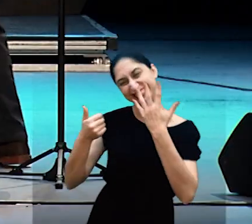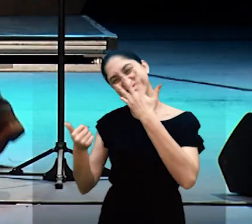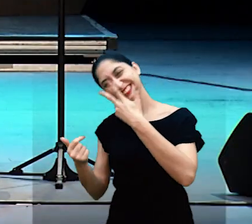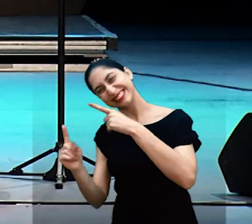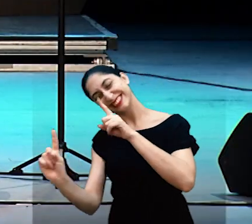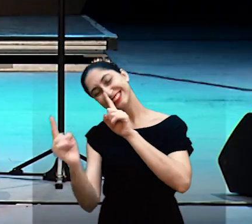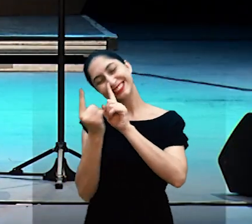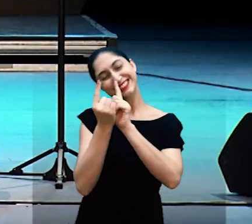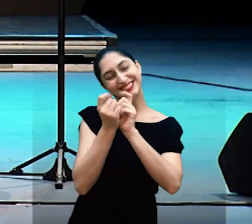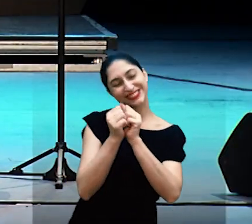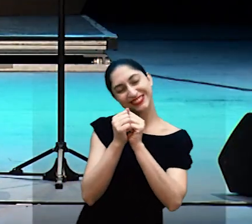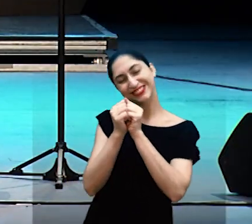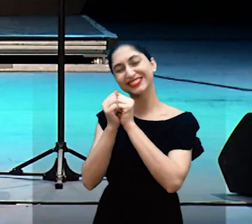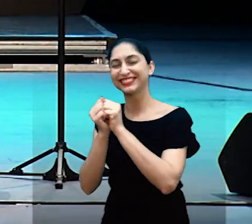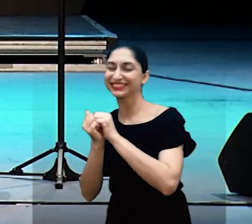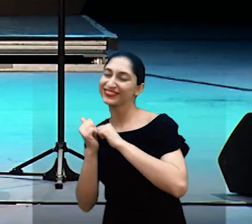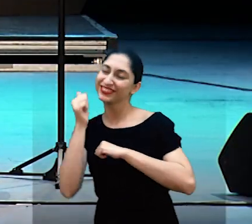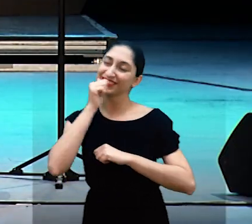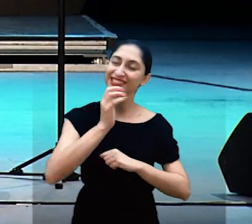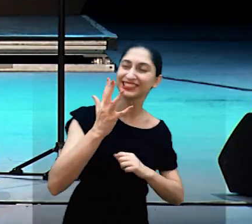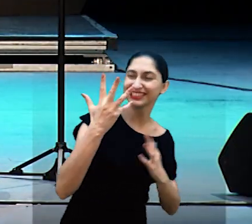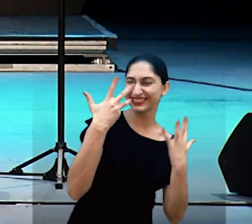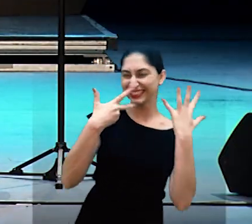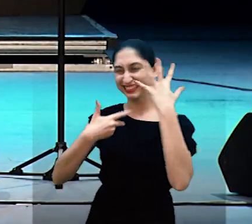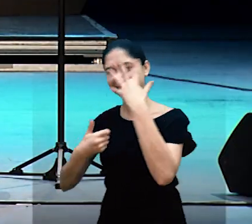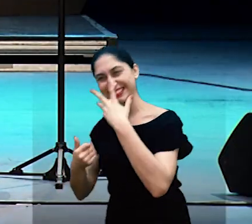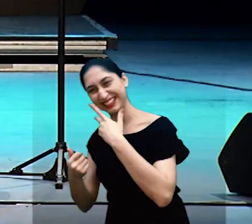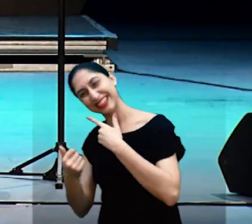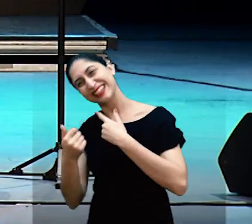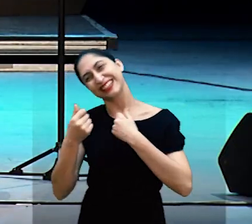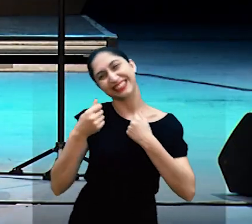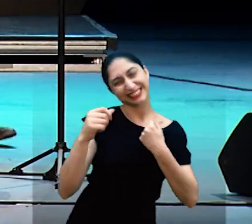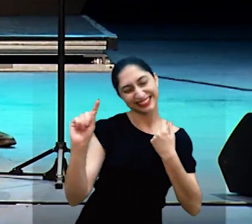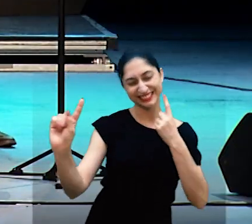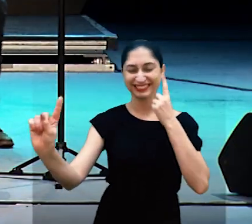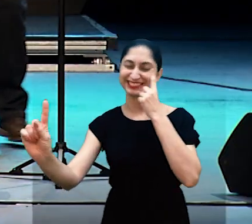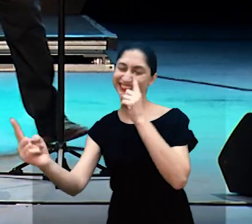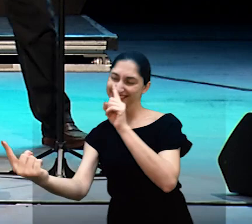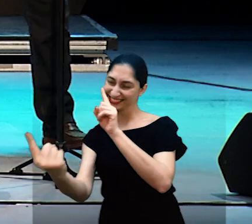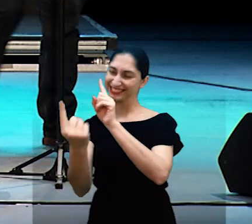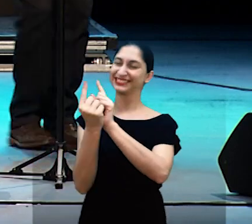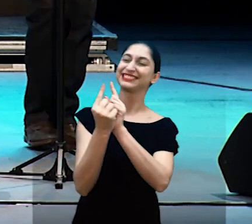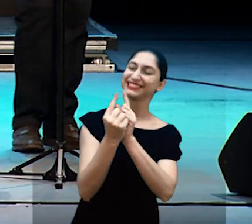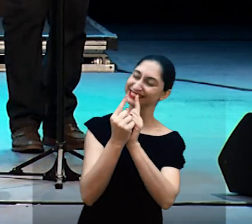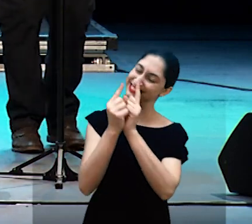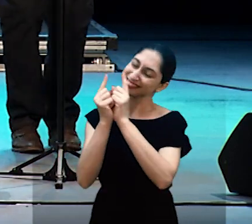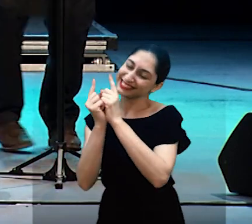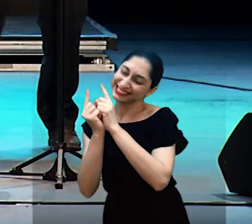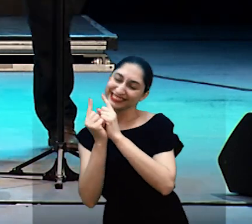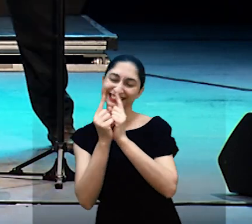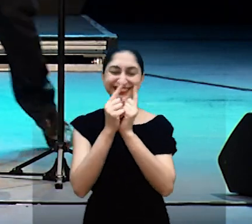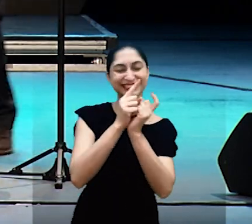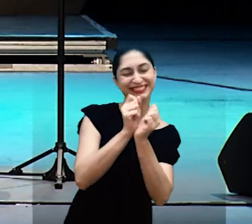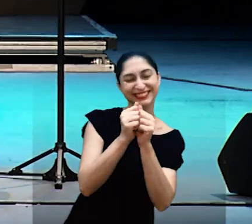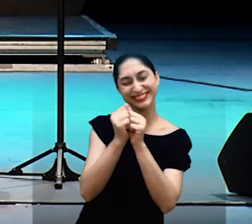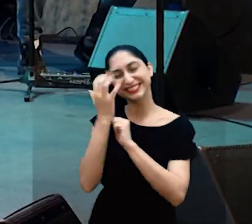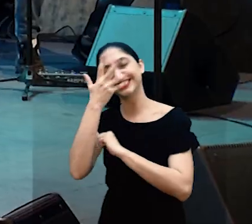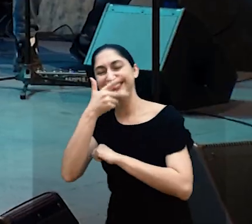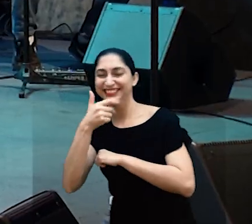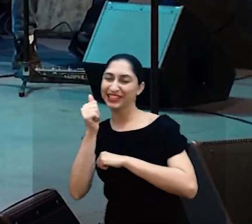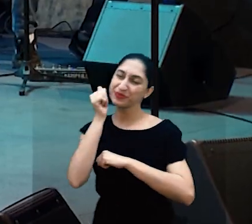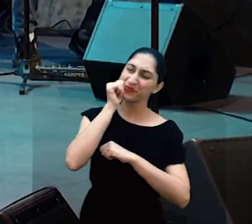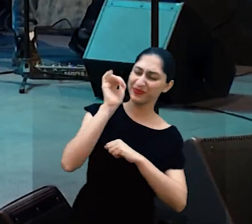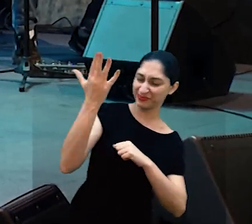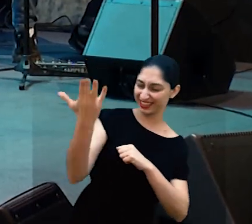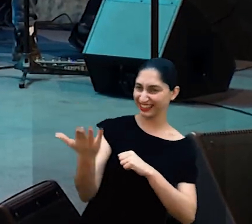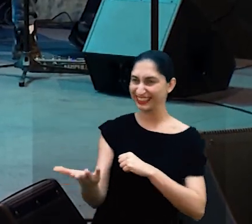nome junto do meu. Oi, bela, linda, bela, bela menina. Como é bonito teu nome junto no meu. Oi,